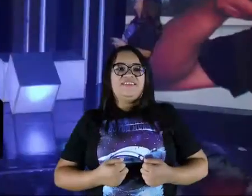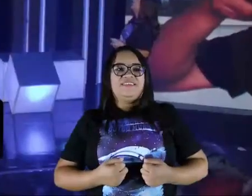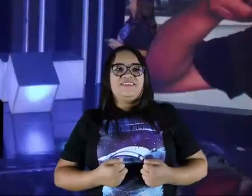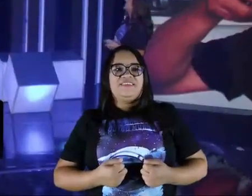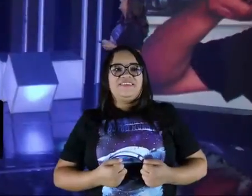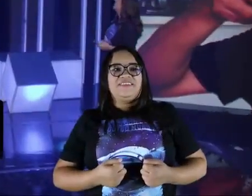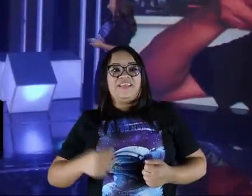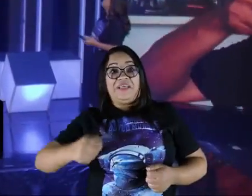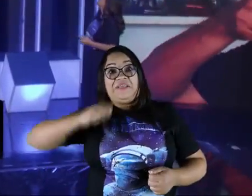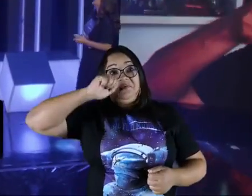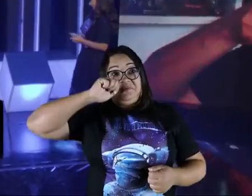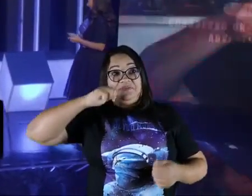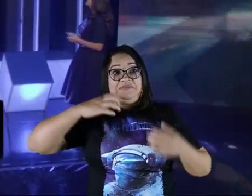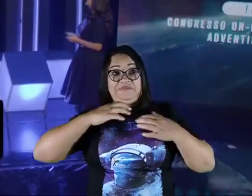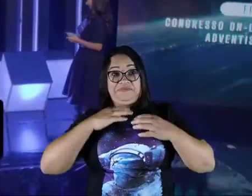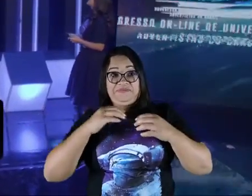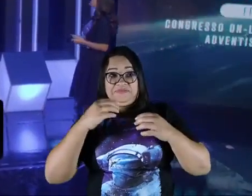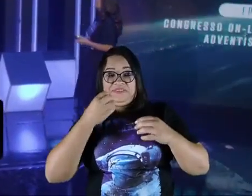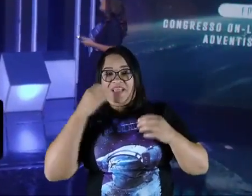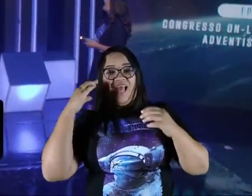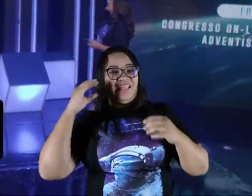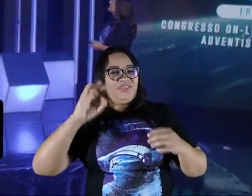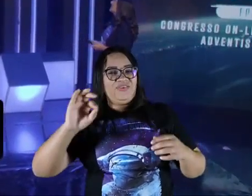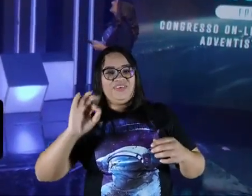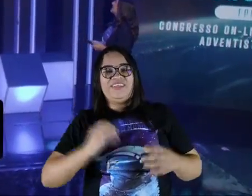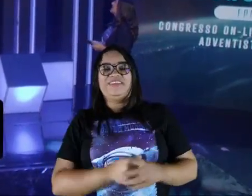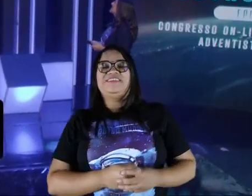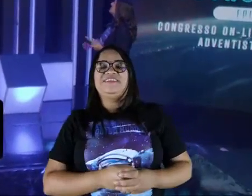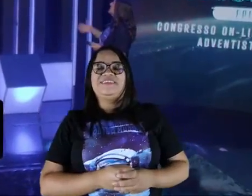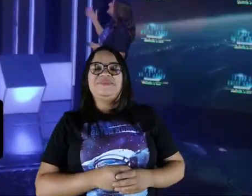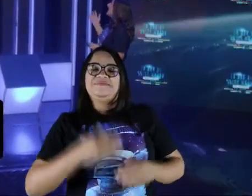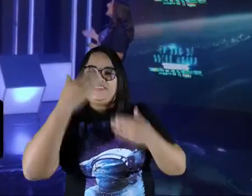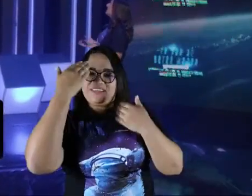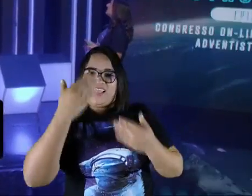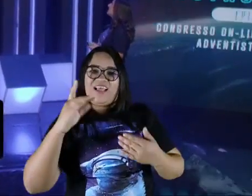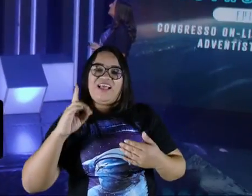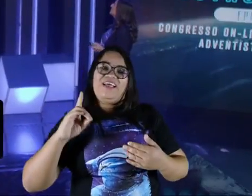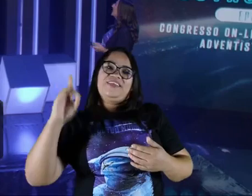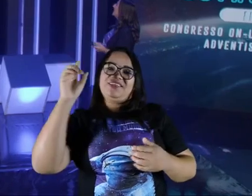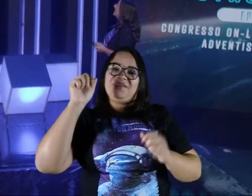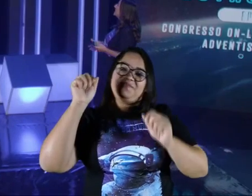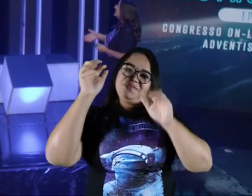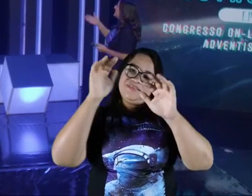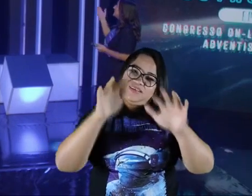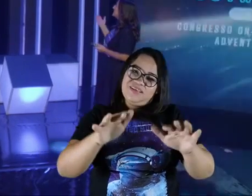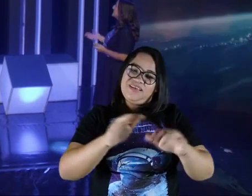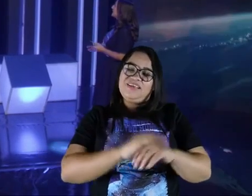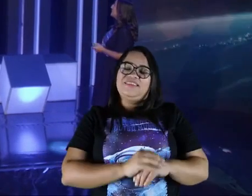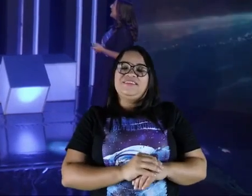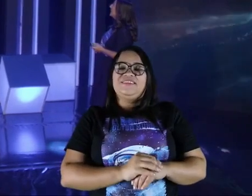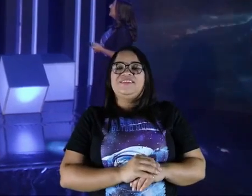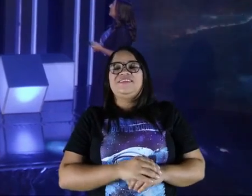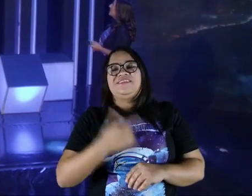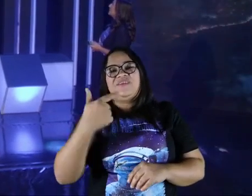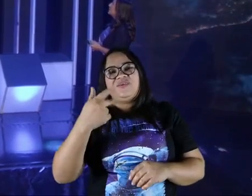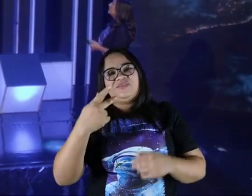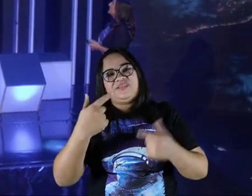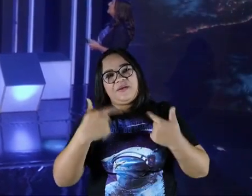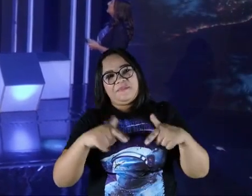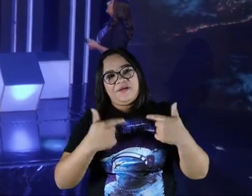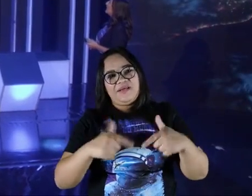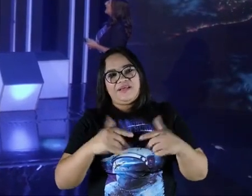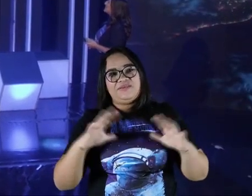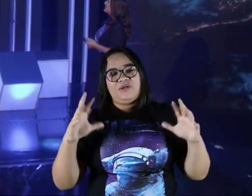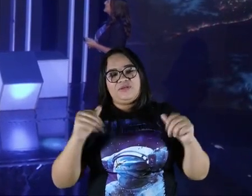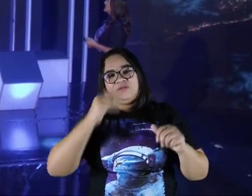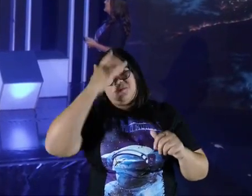Muito bom, pastor. Obrigada. Que Deus continue abençoando o senhor, seu ministério e todo mundo aí através do seu trabalho. Está todo